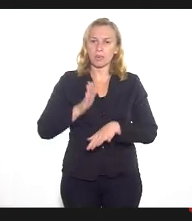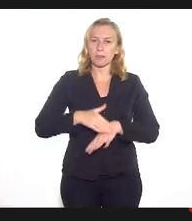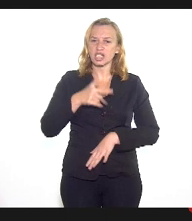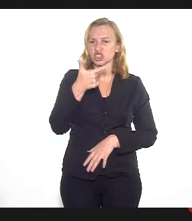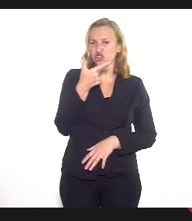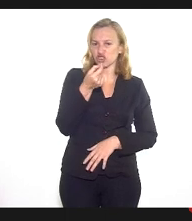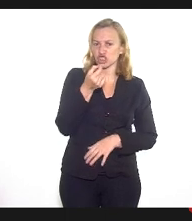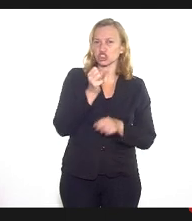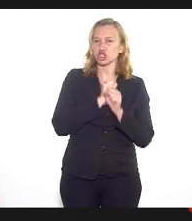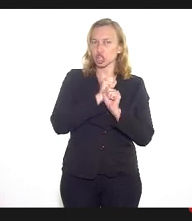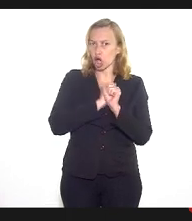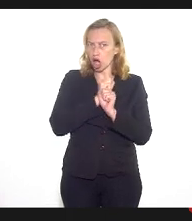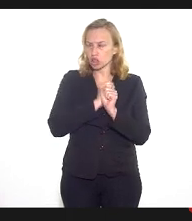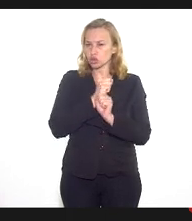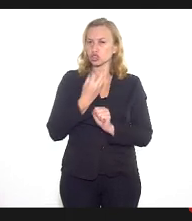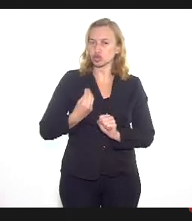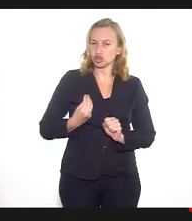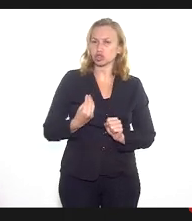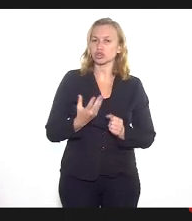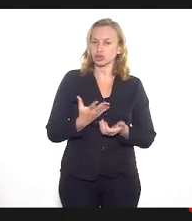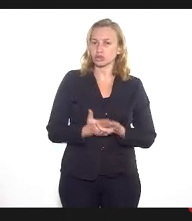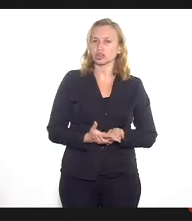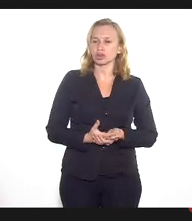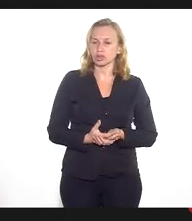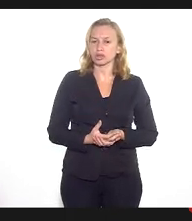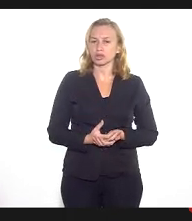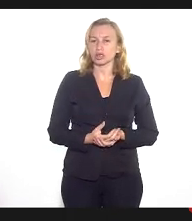20 anos de existência, desde